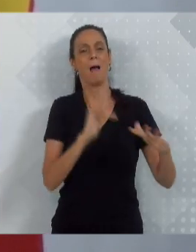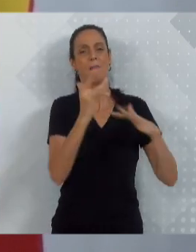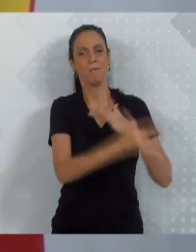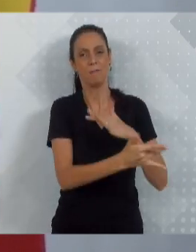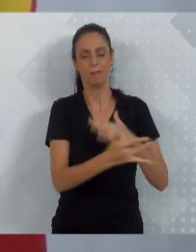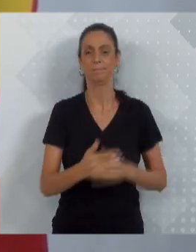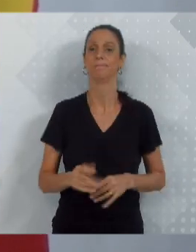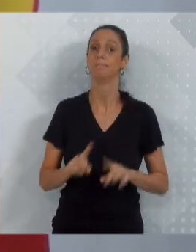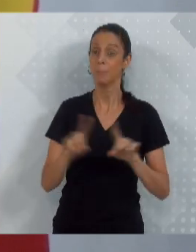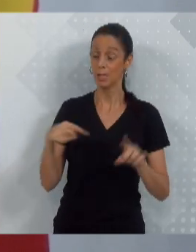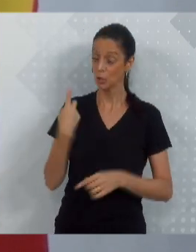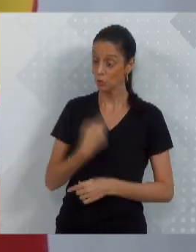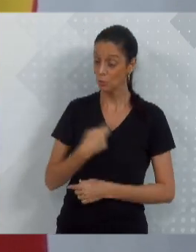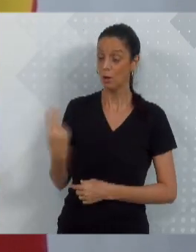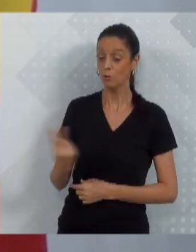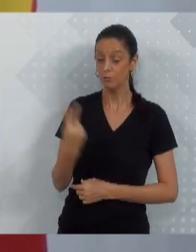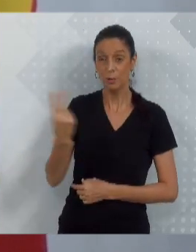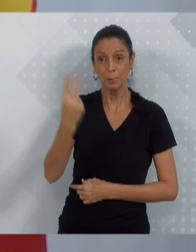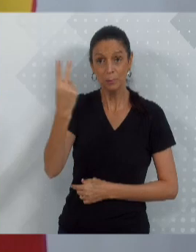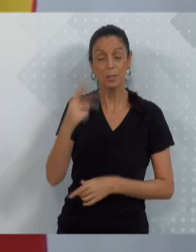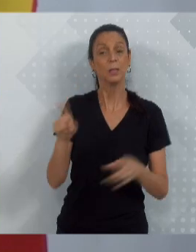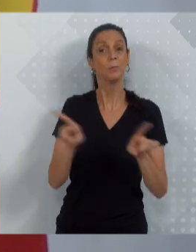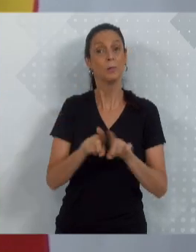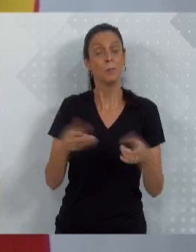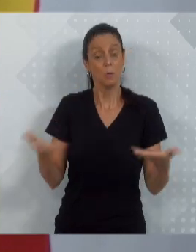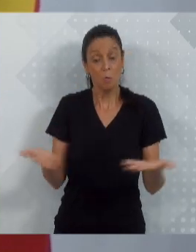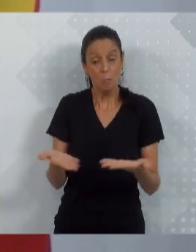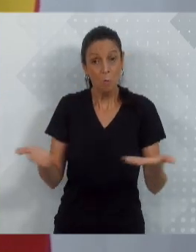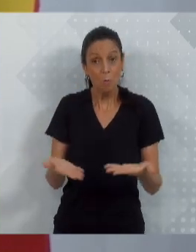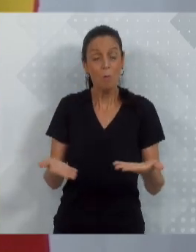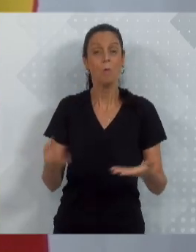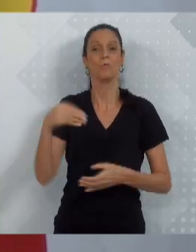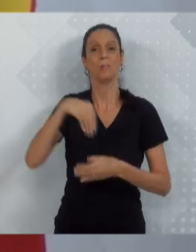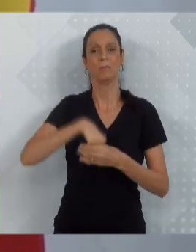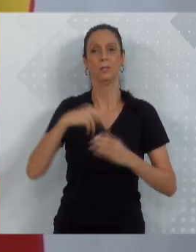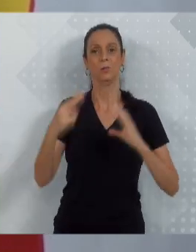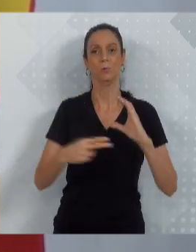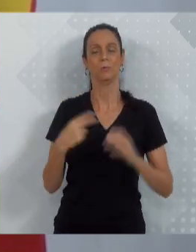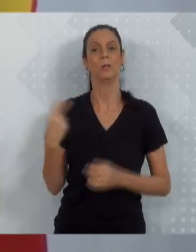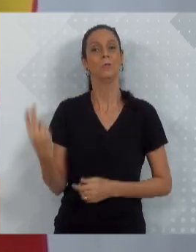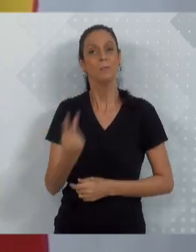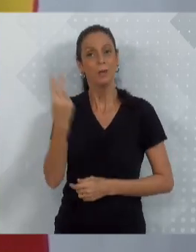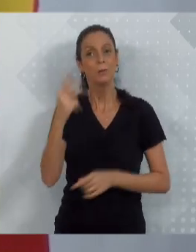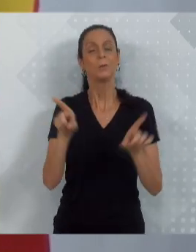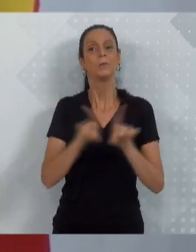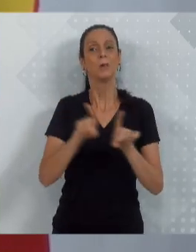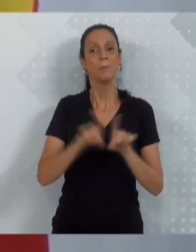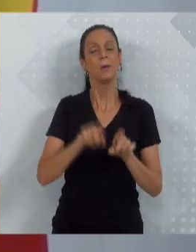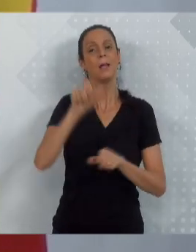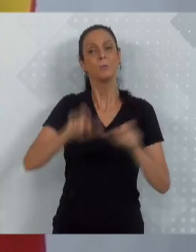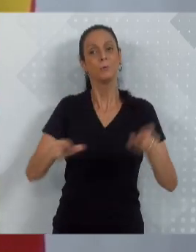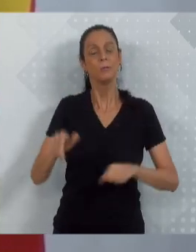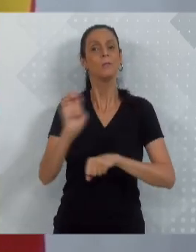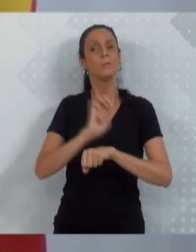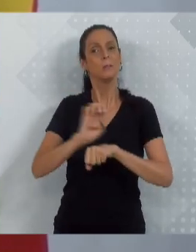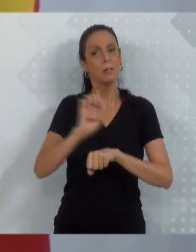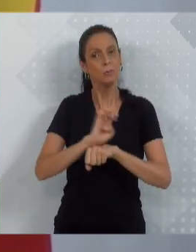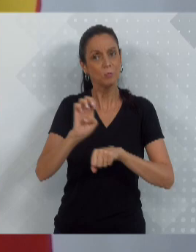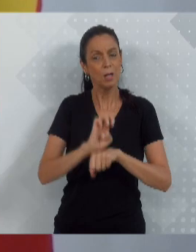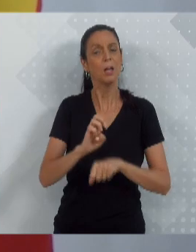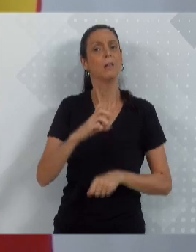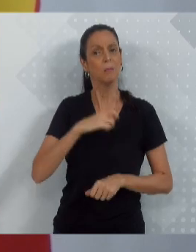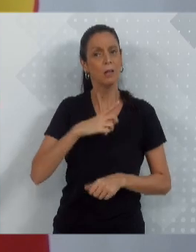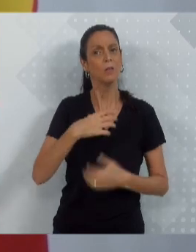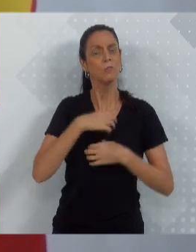a valorização, como também hoje essa casa tem uma estrutura de valorização dos estagiários, por exemplo, que é diferenciada, e a gente